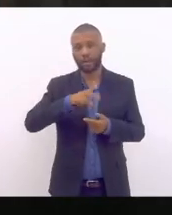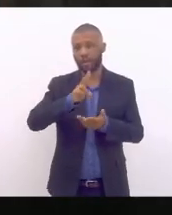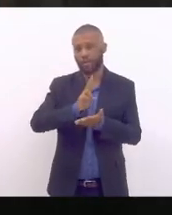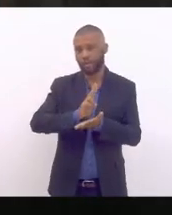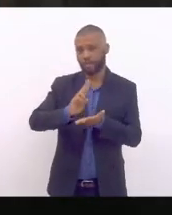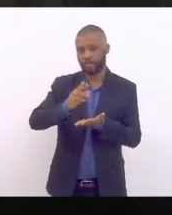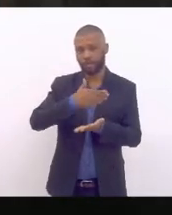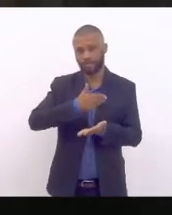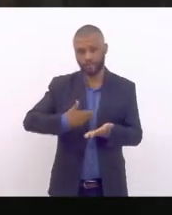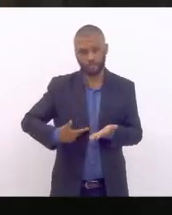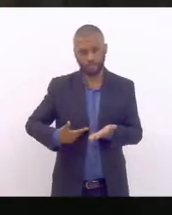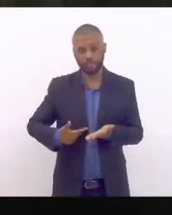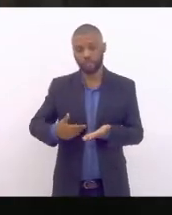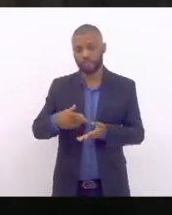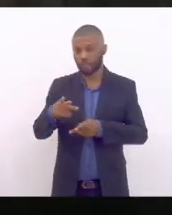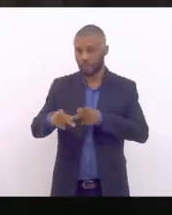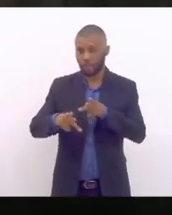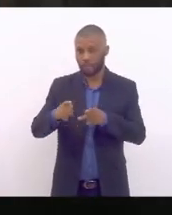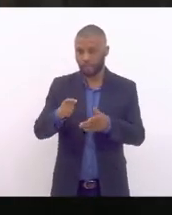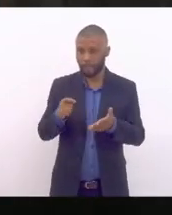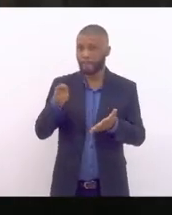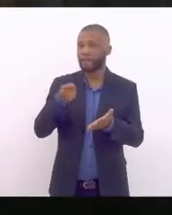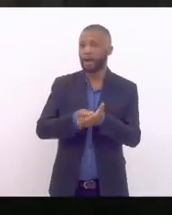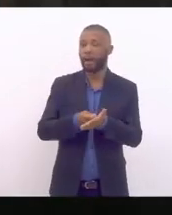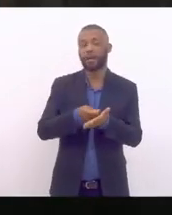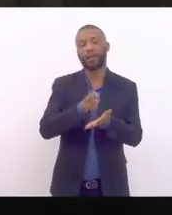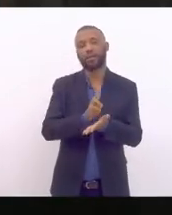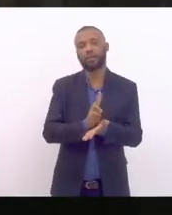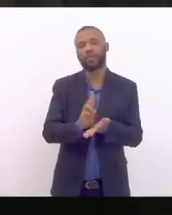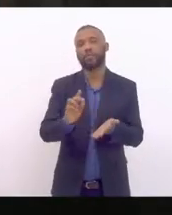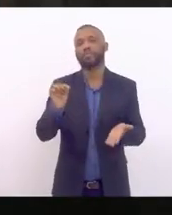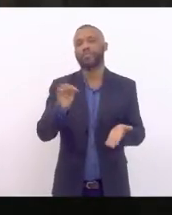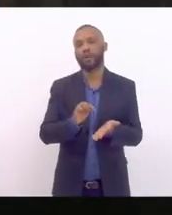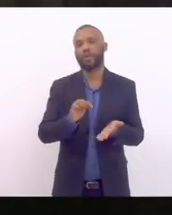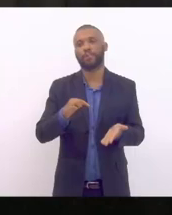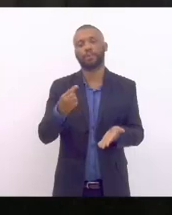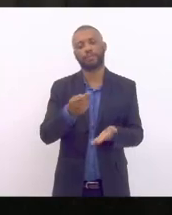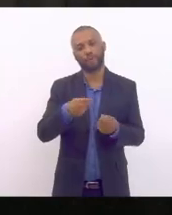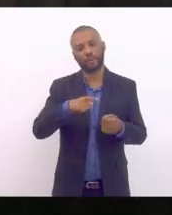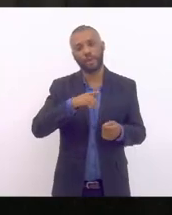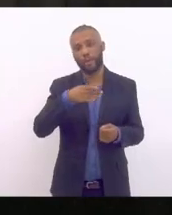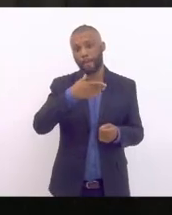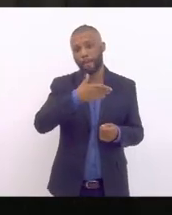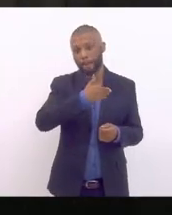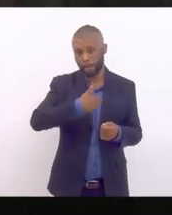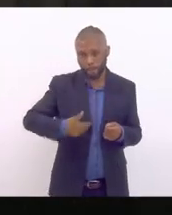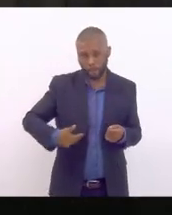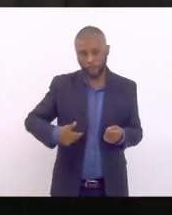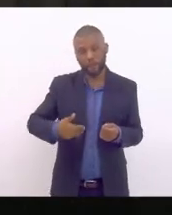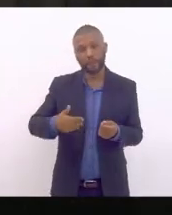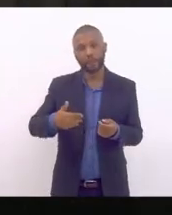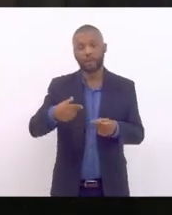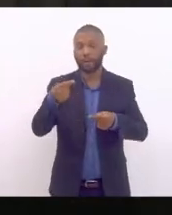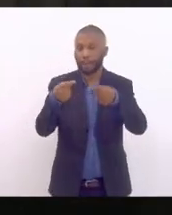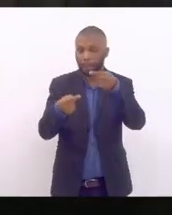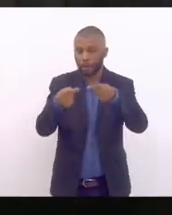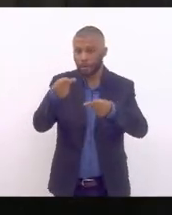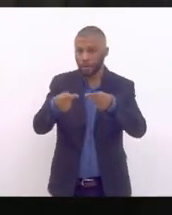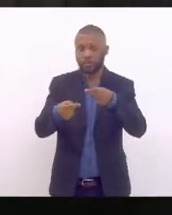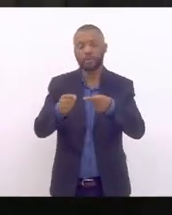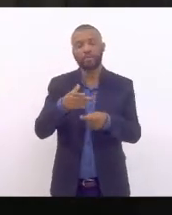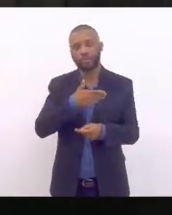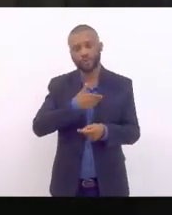universidade onde o povo pague essa Universidade que para nós tem que ser pública tem que ser uma política de estado